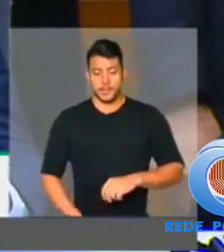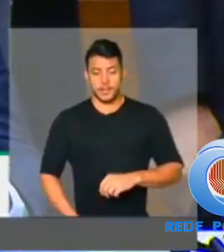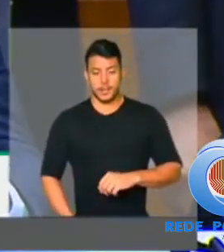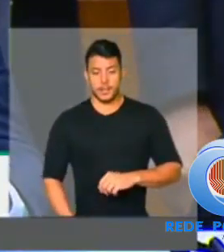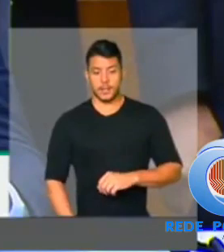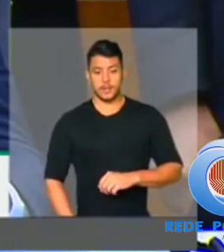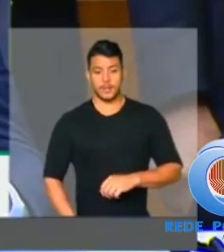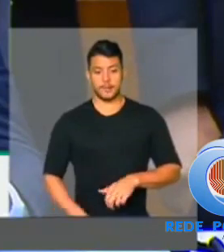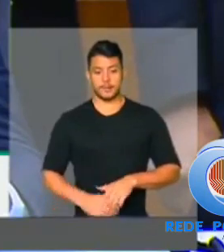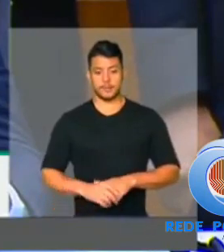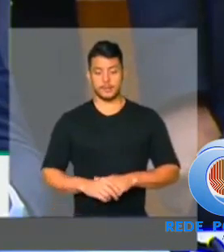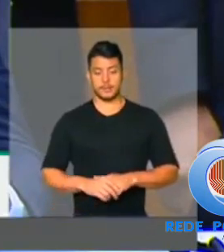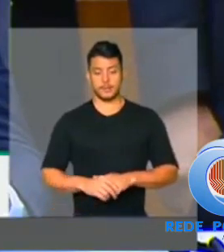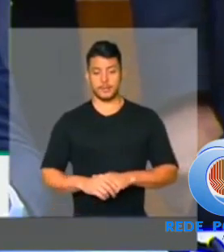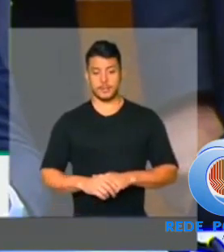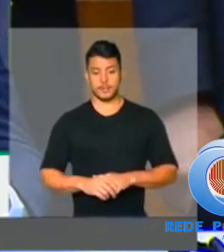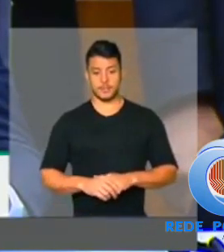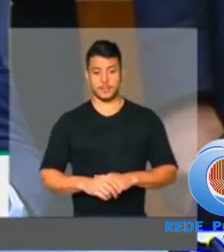Essa é a